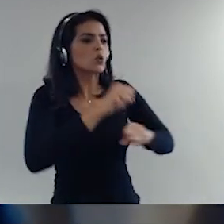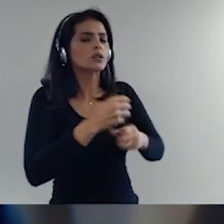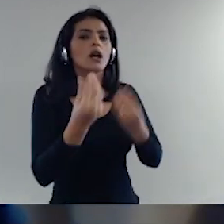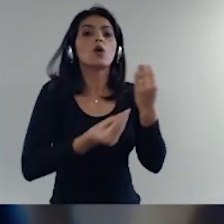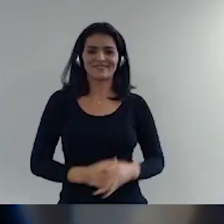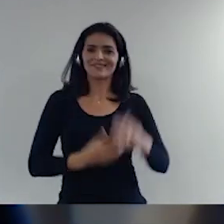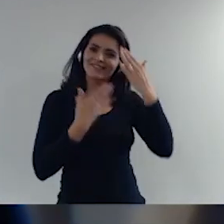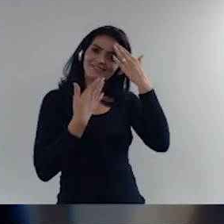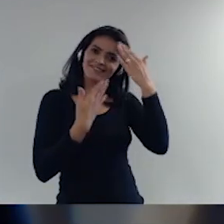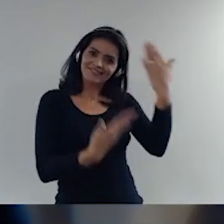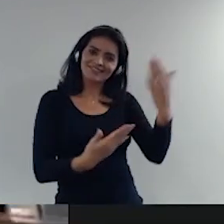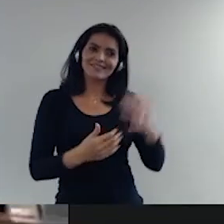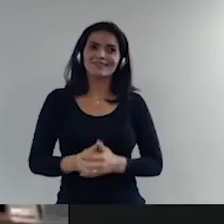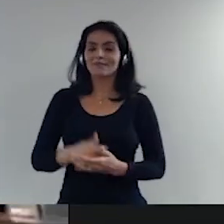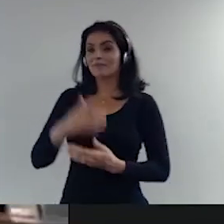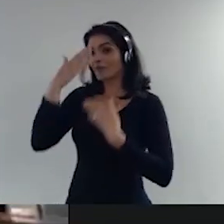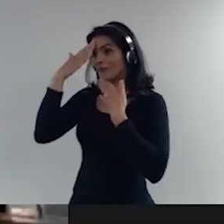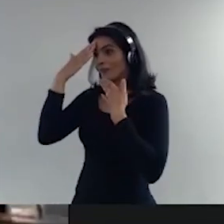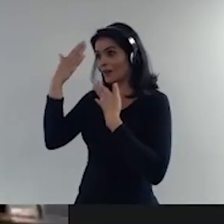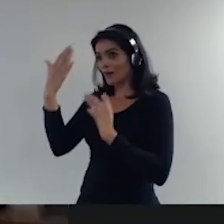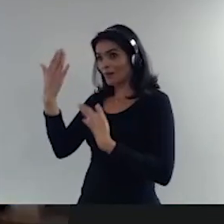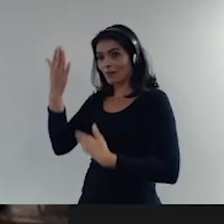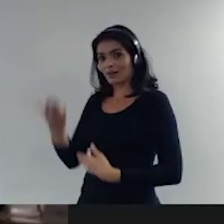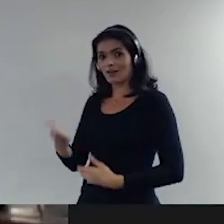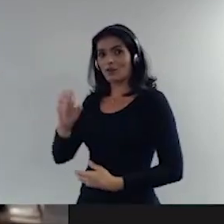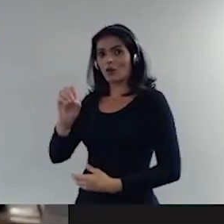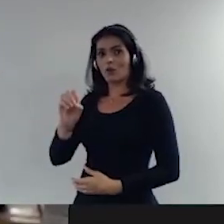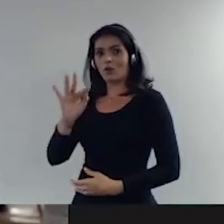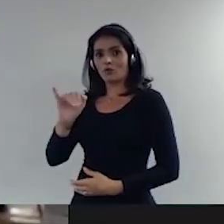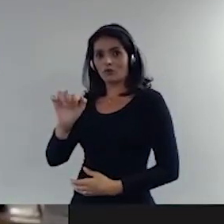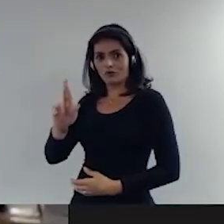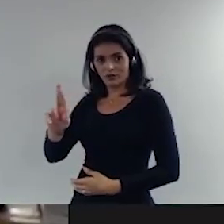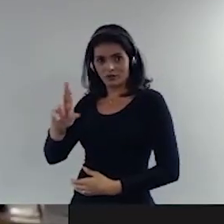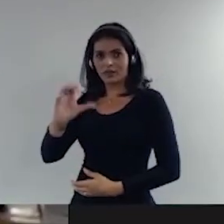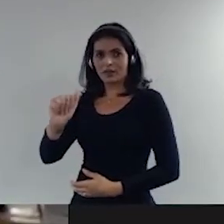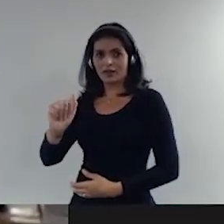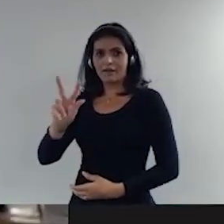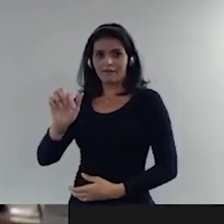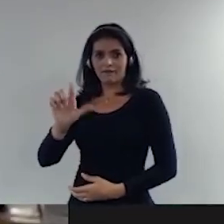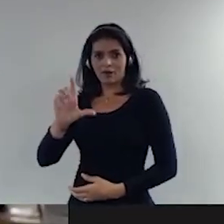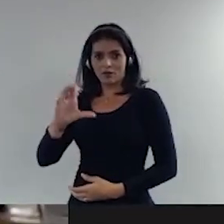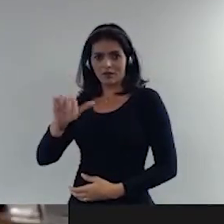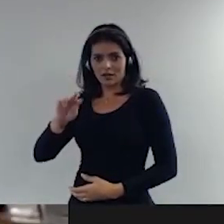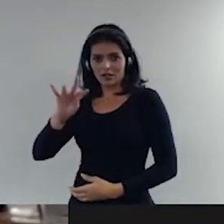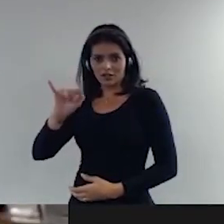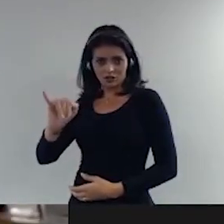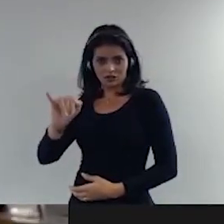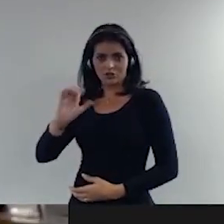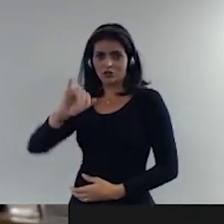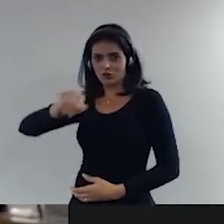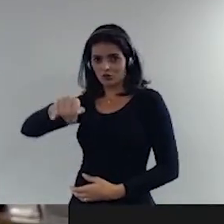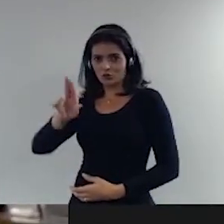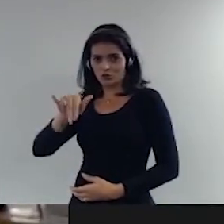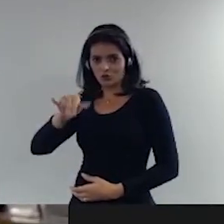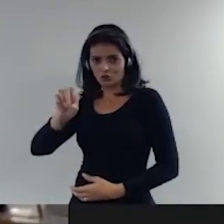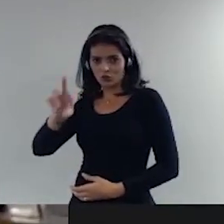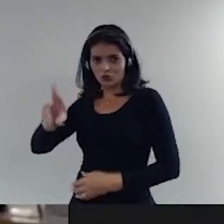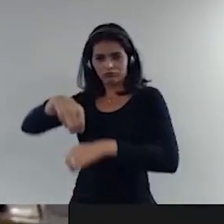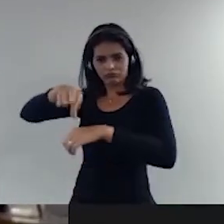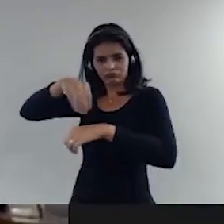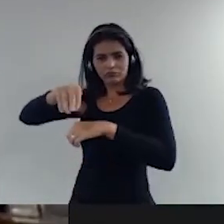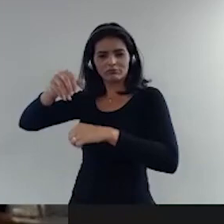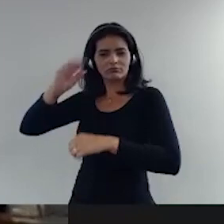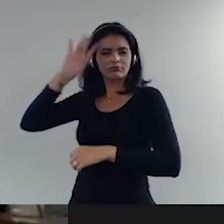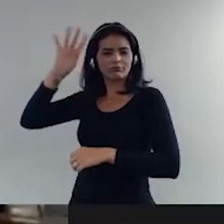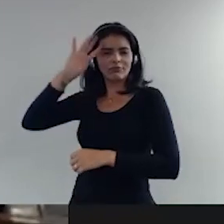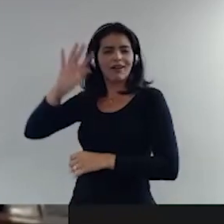obrigado. Muito obrigada, doutor Ofir Filgueira Cavalcante Júnior, pelas suas excelentes